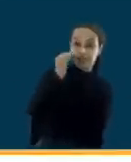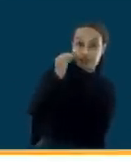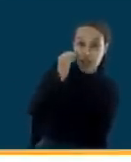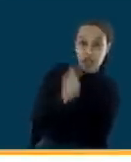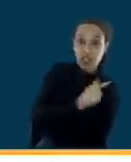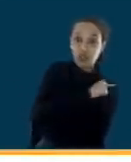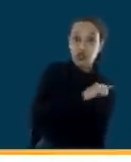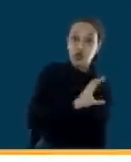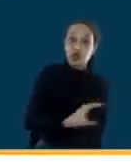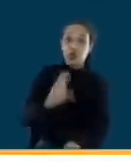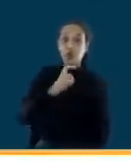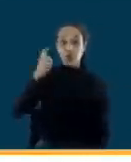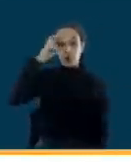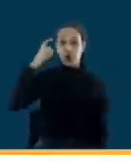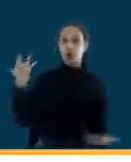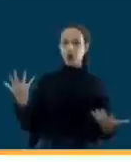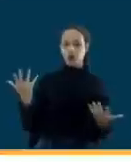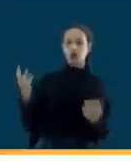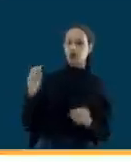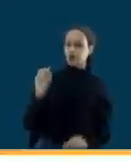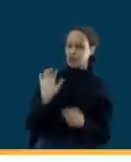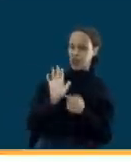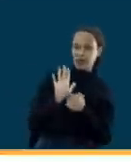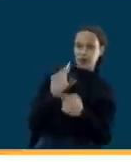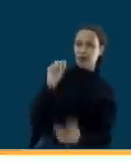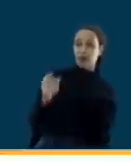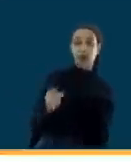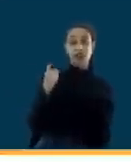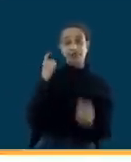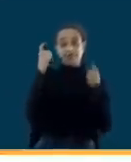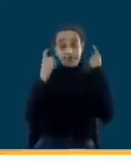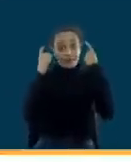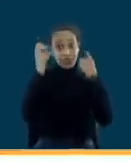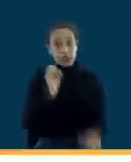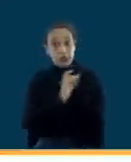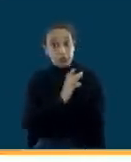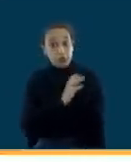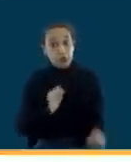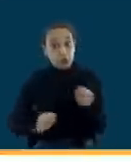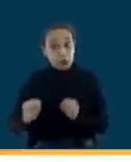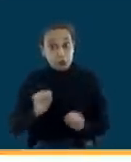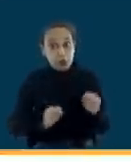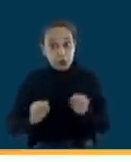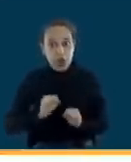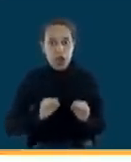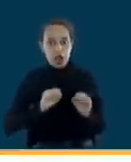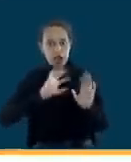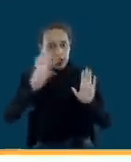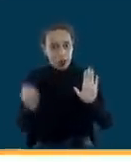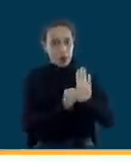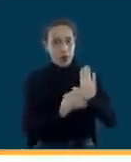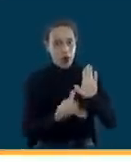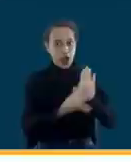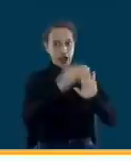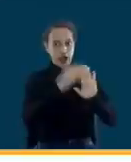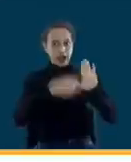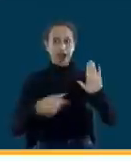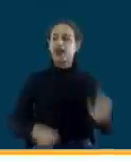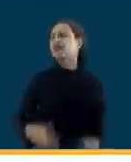colocando receio, medo, preocupação com o processo de implementação da lei. Eu falei, sim, é verdade que temos que ter